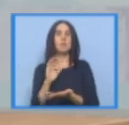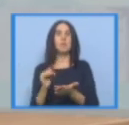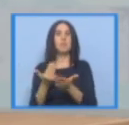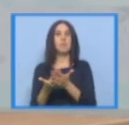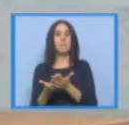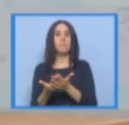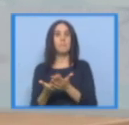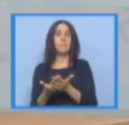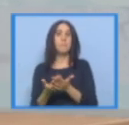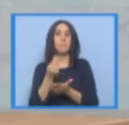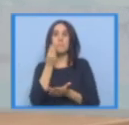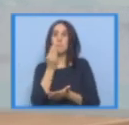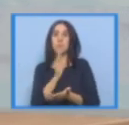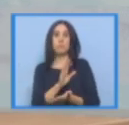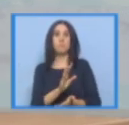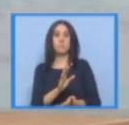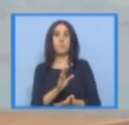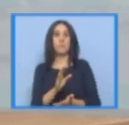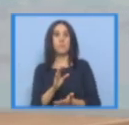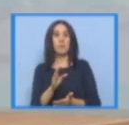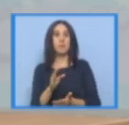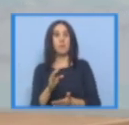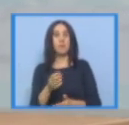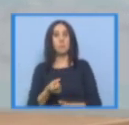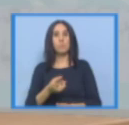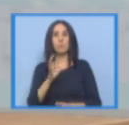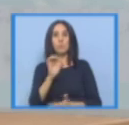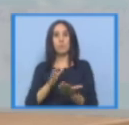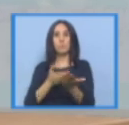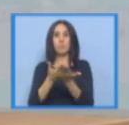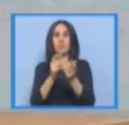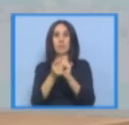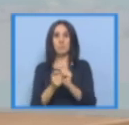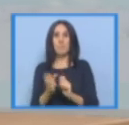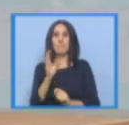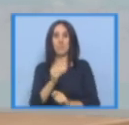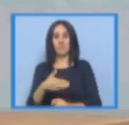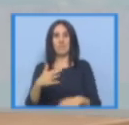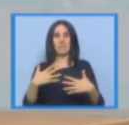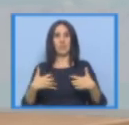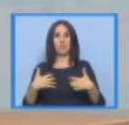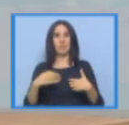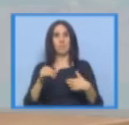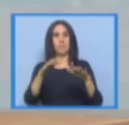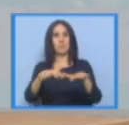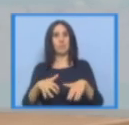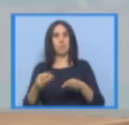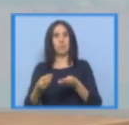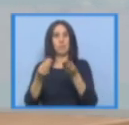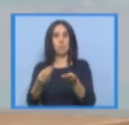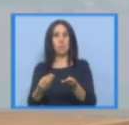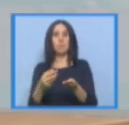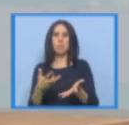levam só por si mais 18 propostas de alteração na sexta-feira ao Parlamento, com as